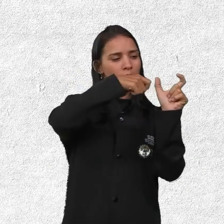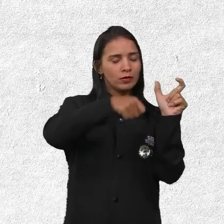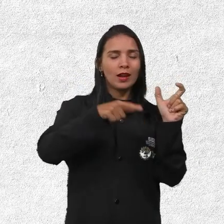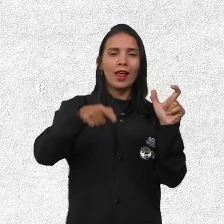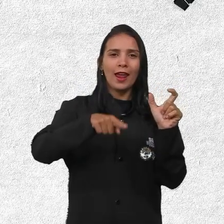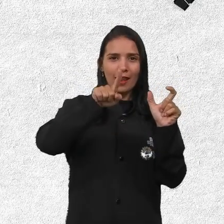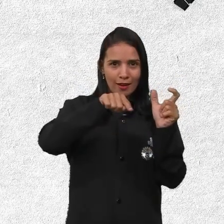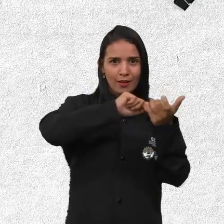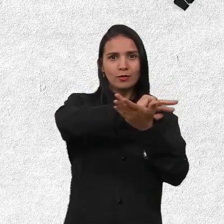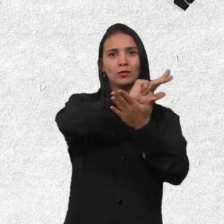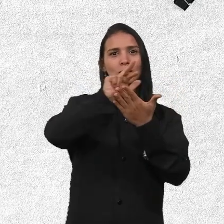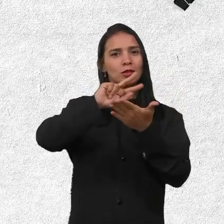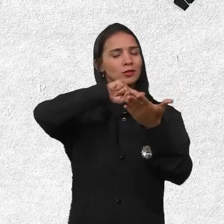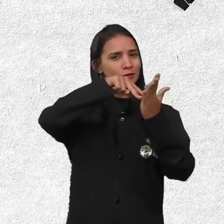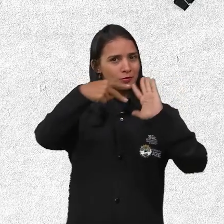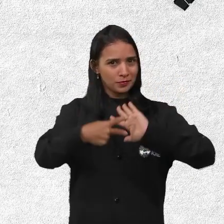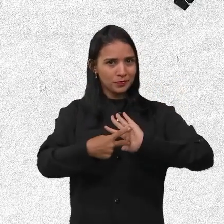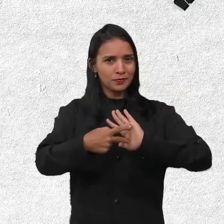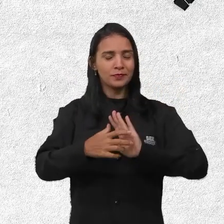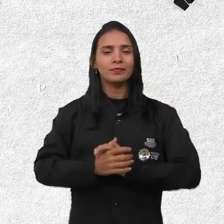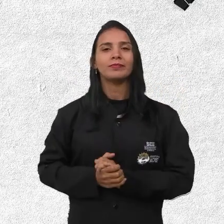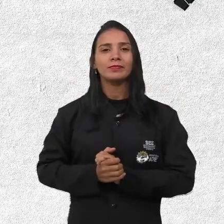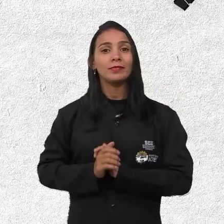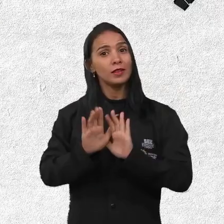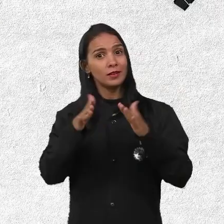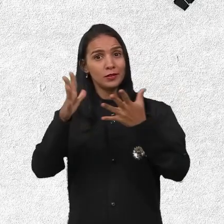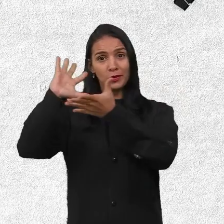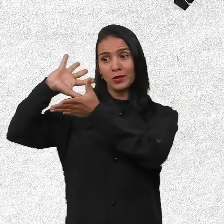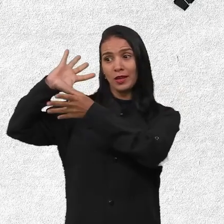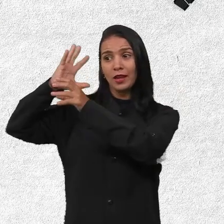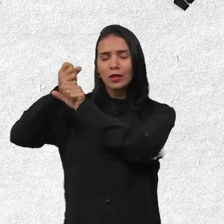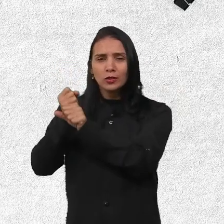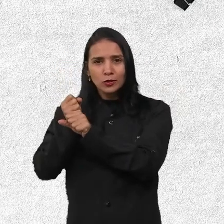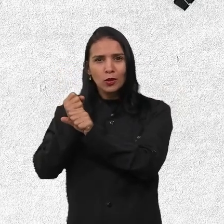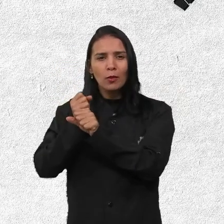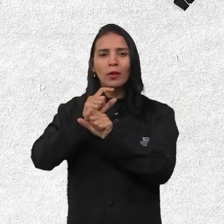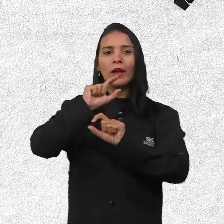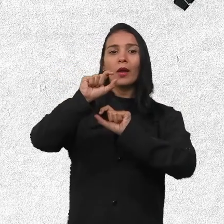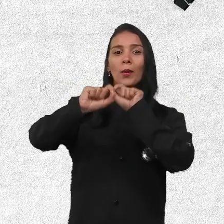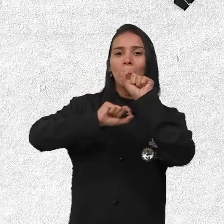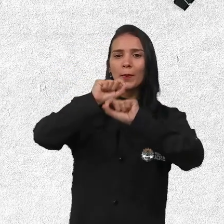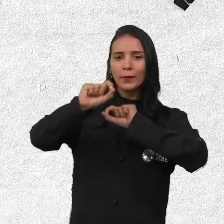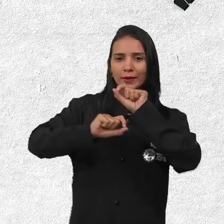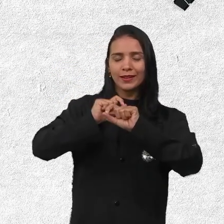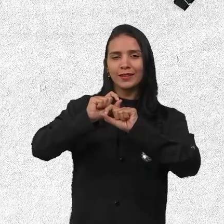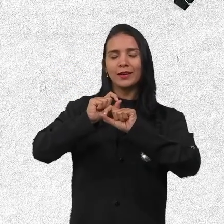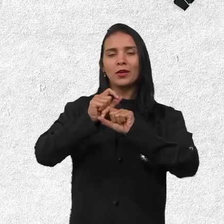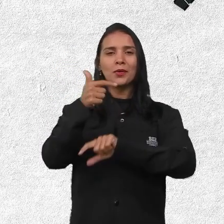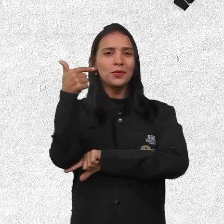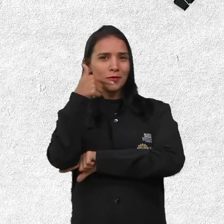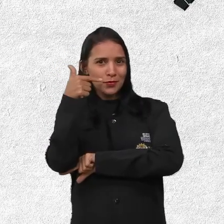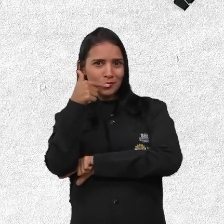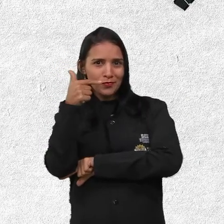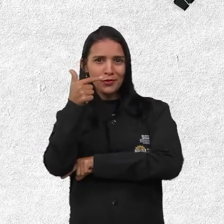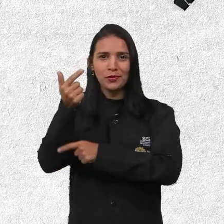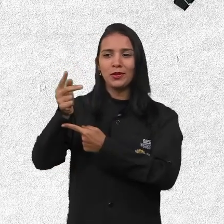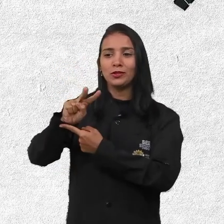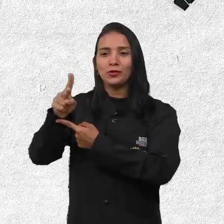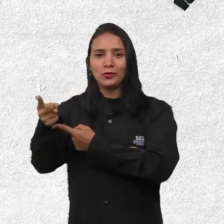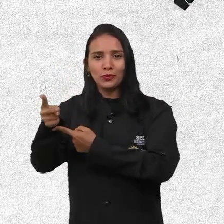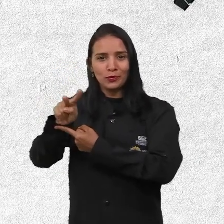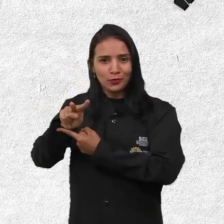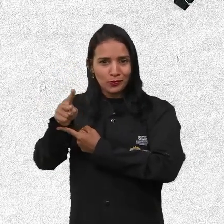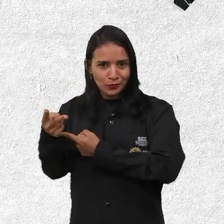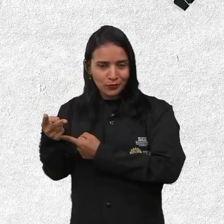sentidos. E, em resumo, o que o humor de duplo sentido ele é? É uma frase com mais de